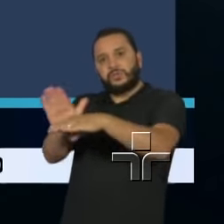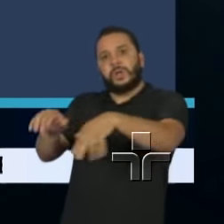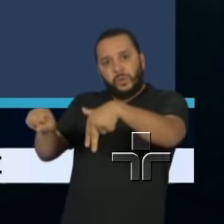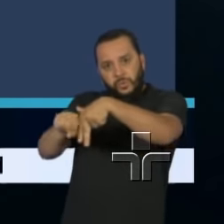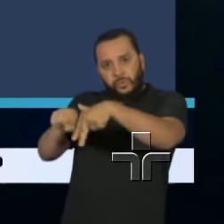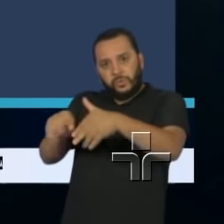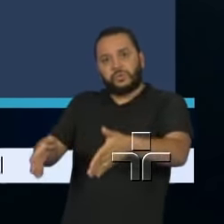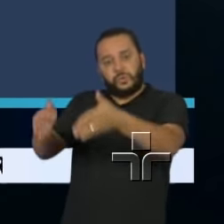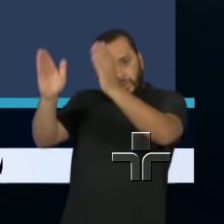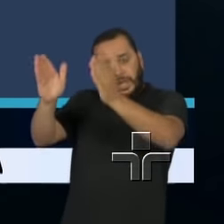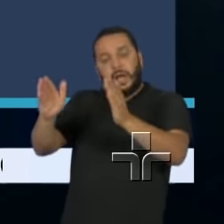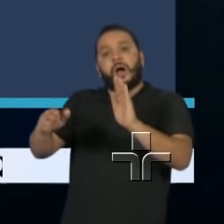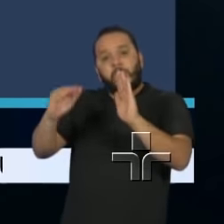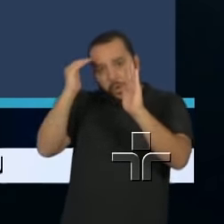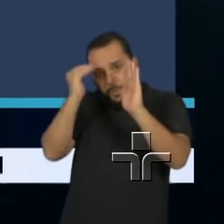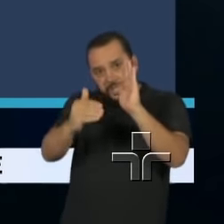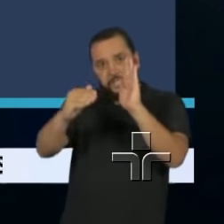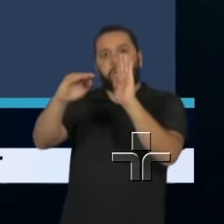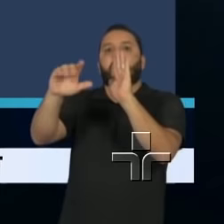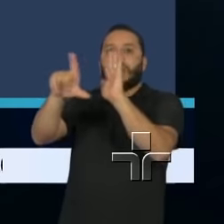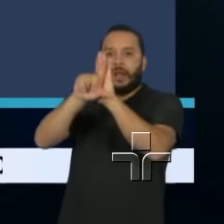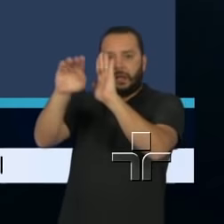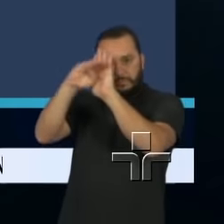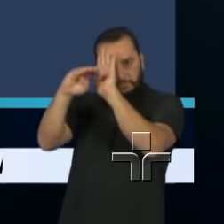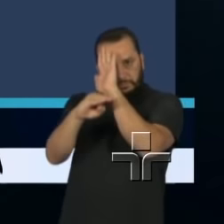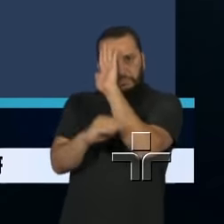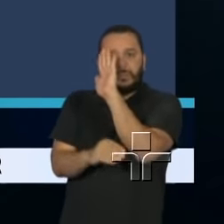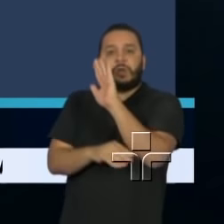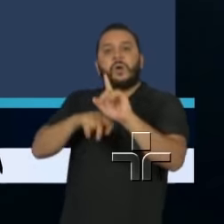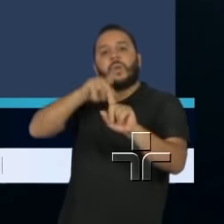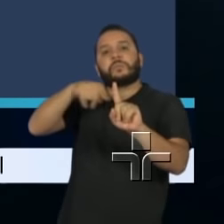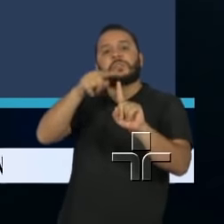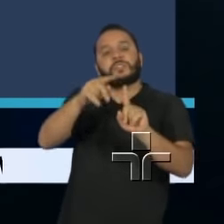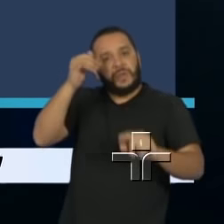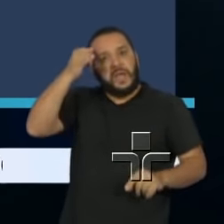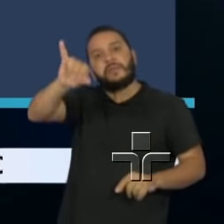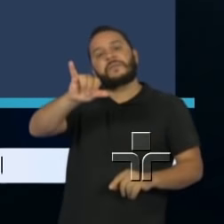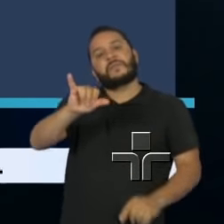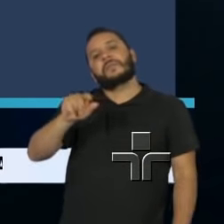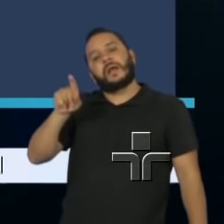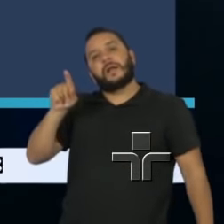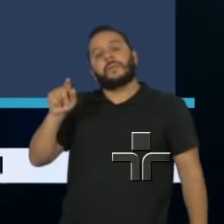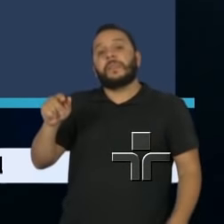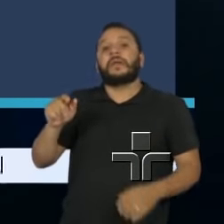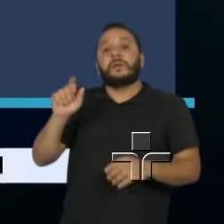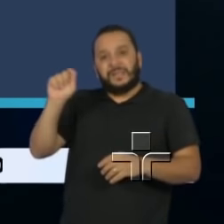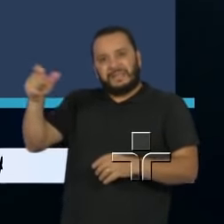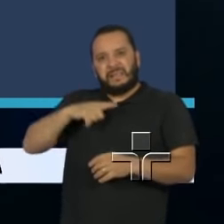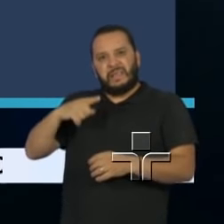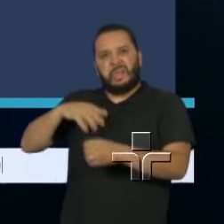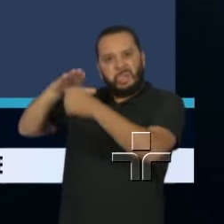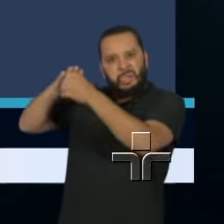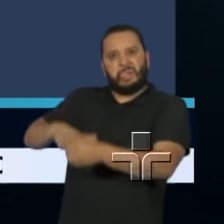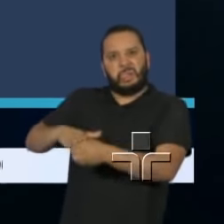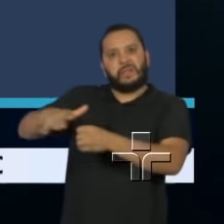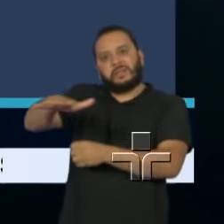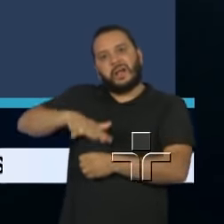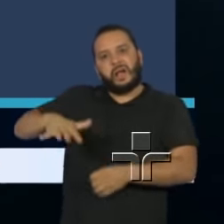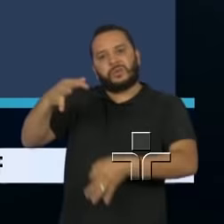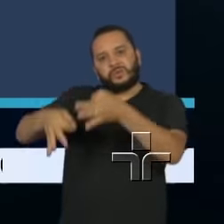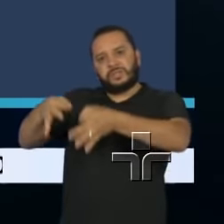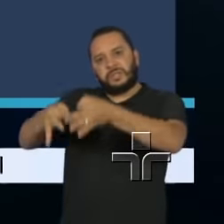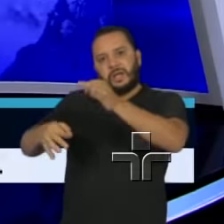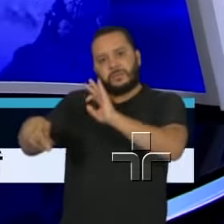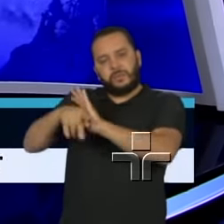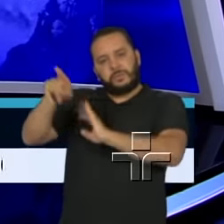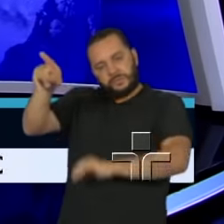nos limites da legislação, mas com o objetivo de evitar possível ingerência indevida no sistema judicial